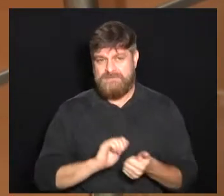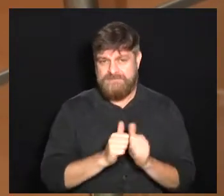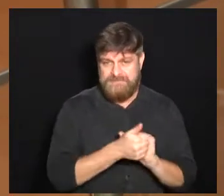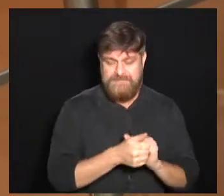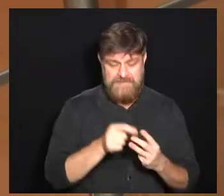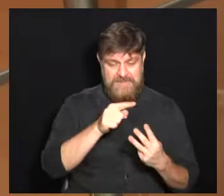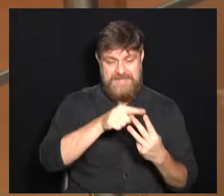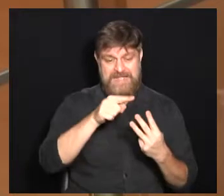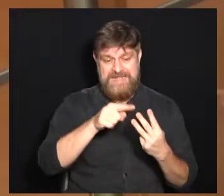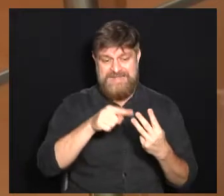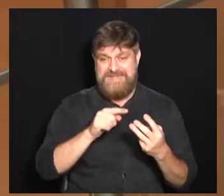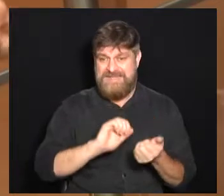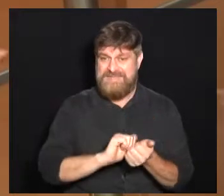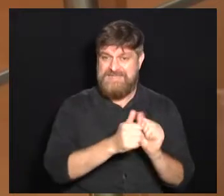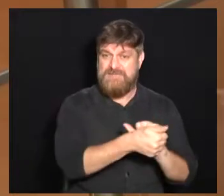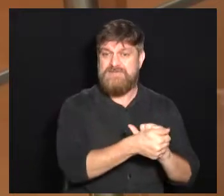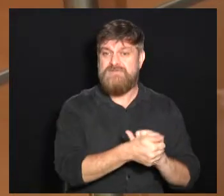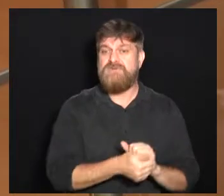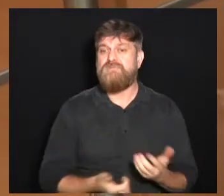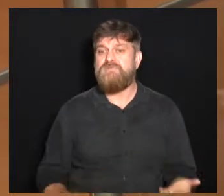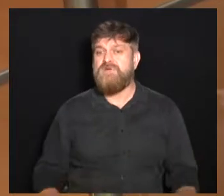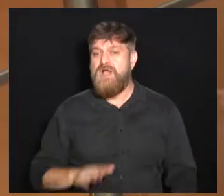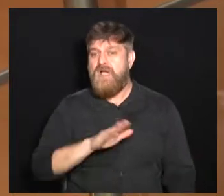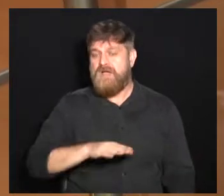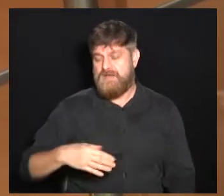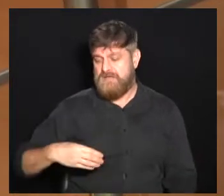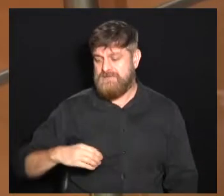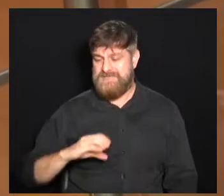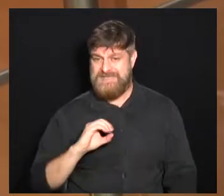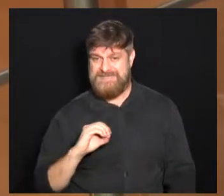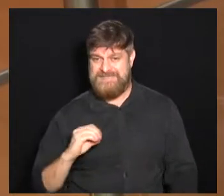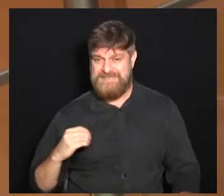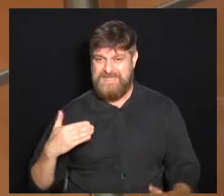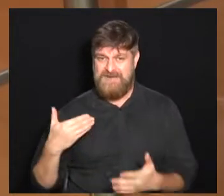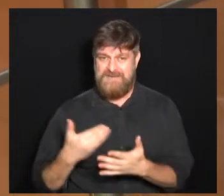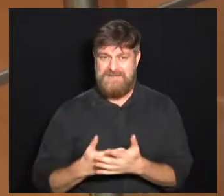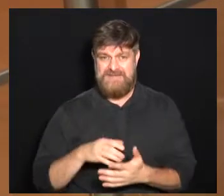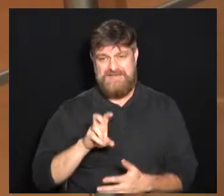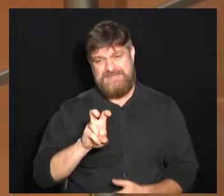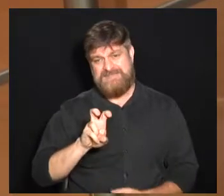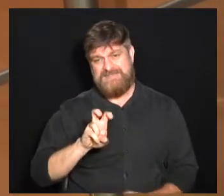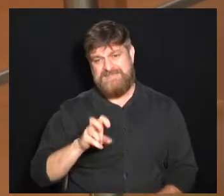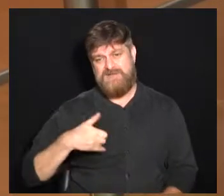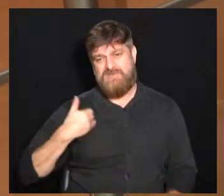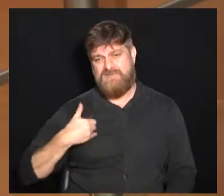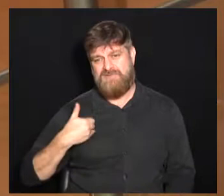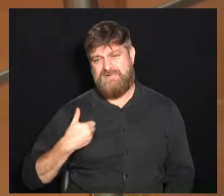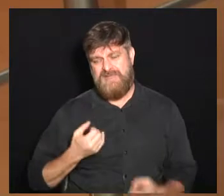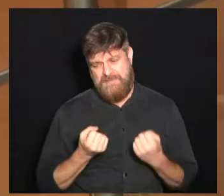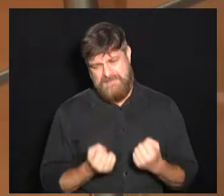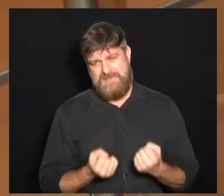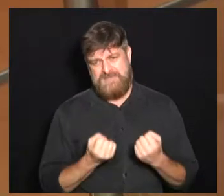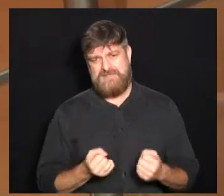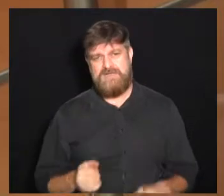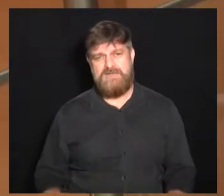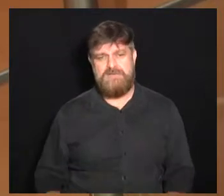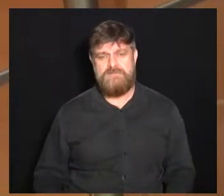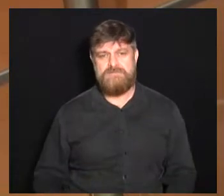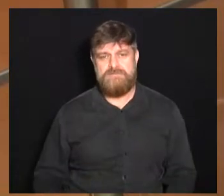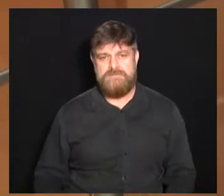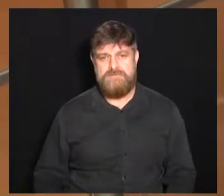3 adaptações, para uma criança de 0 a 5 anos e 11 meses, é muita coisa para eles. Então, a outra